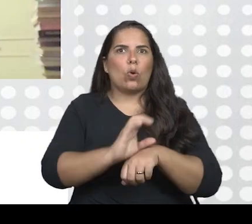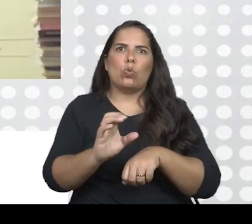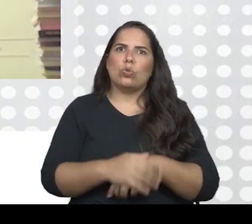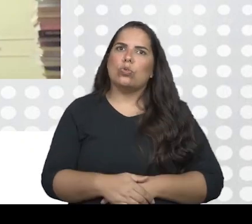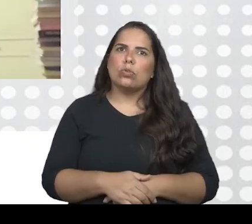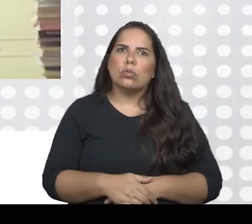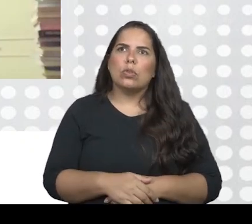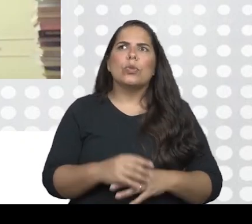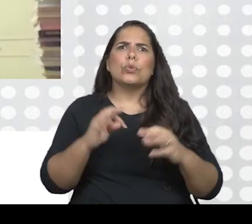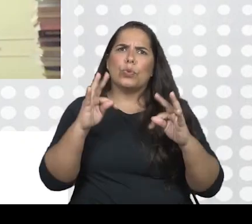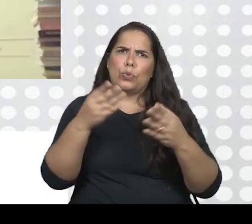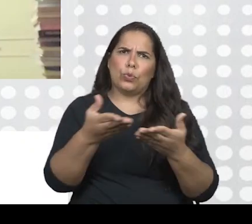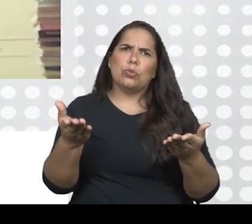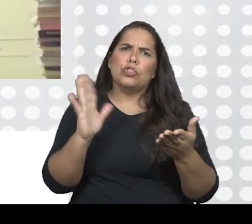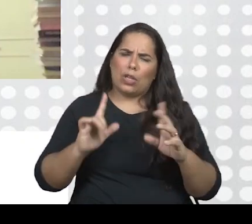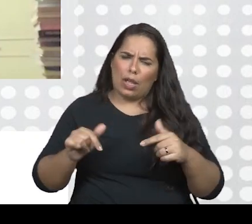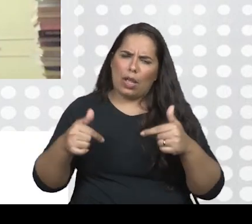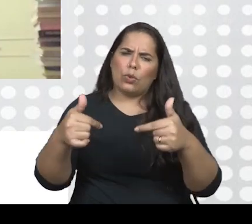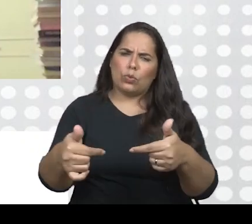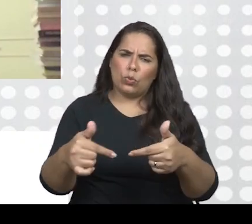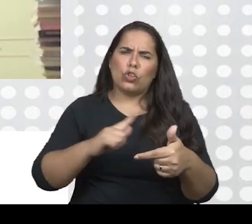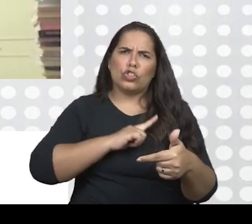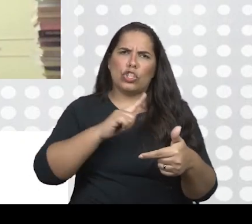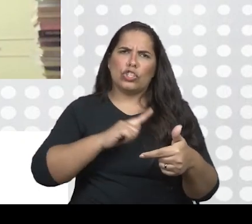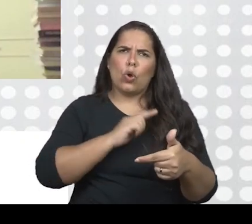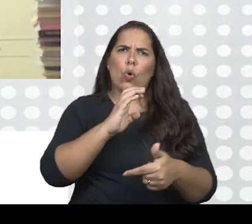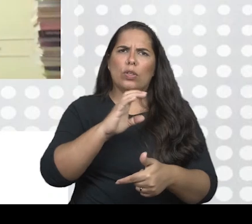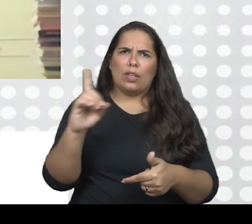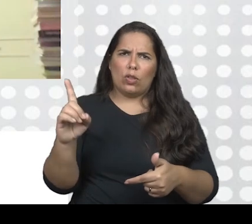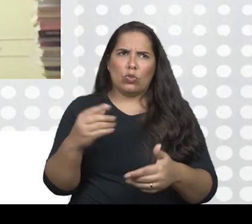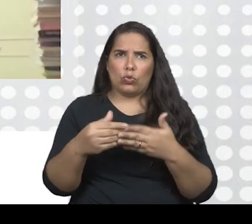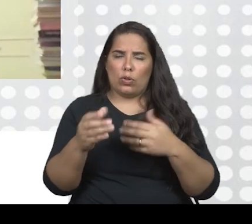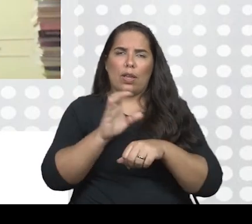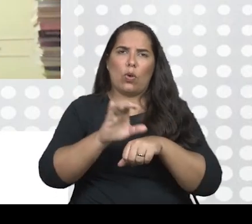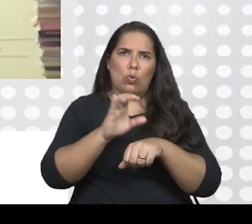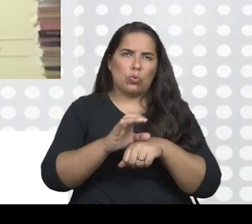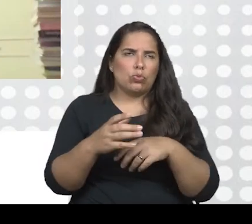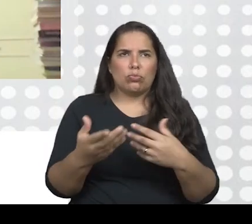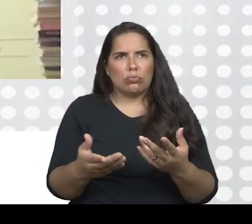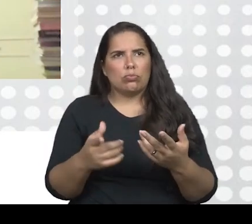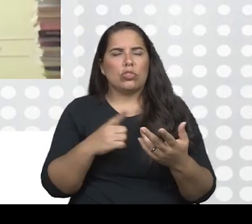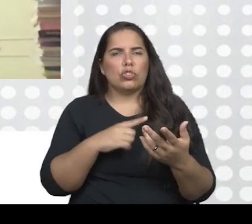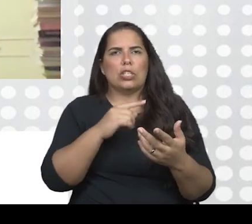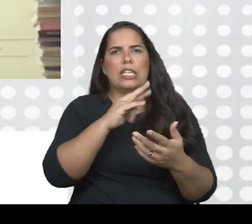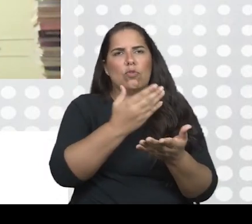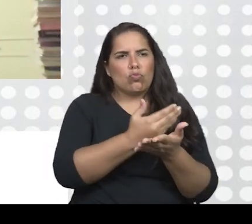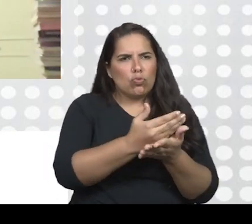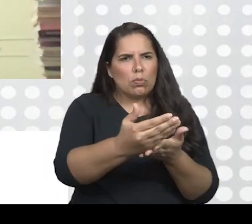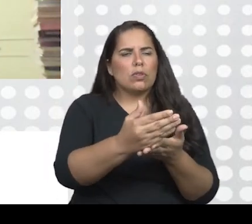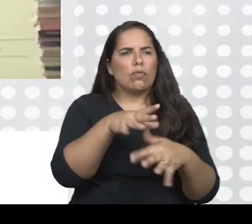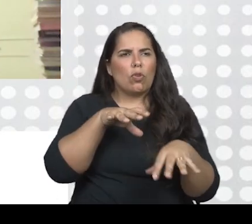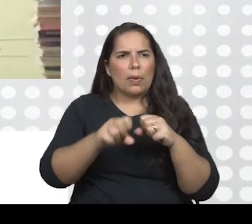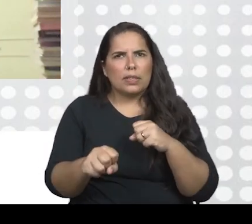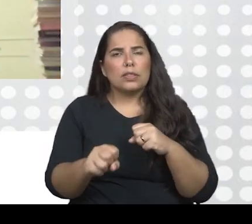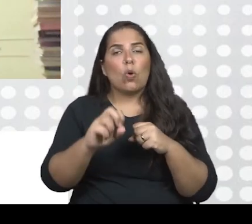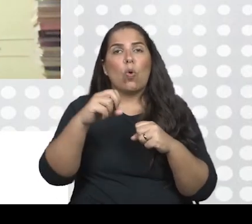cursos. Todo mundo que já atuou na gestão e na coordenação de qualquer curso, seja ele de nível inicial, de